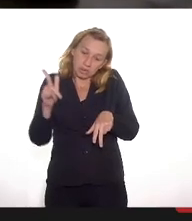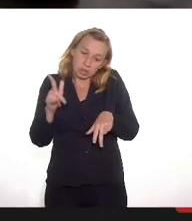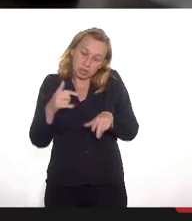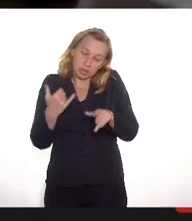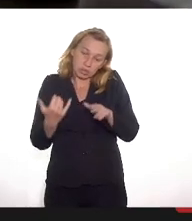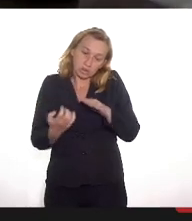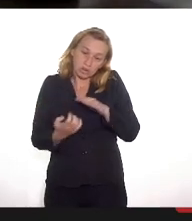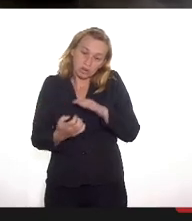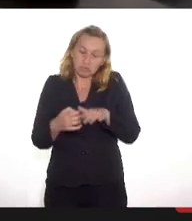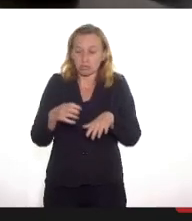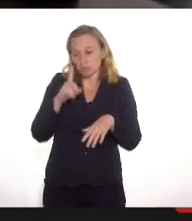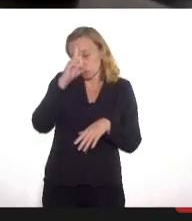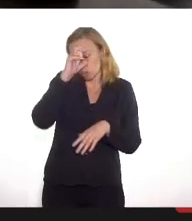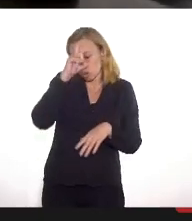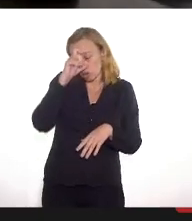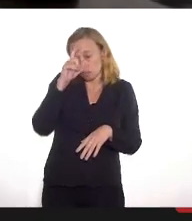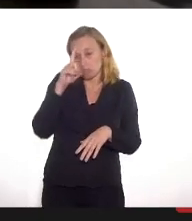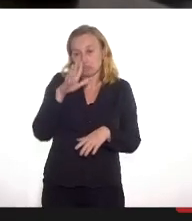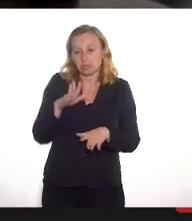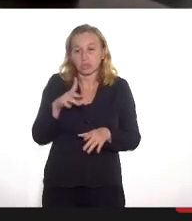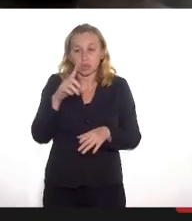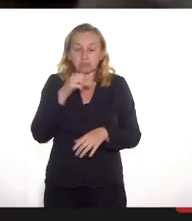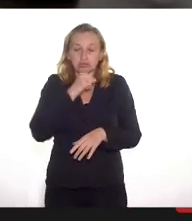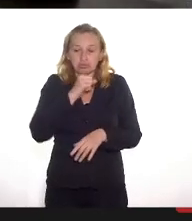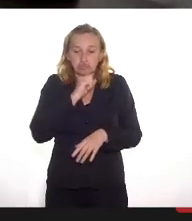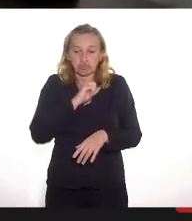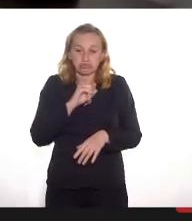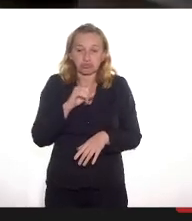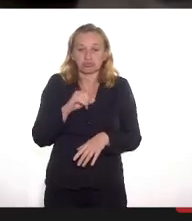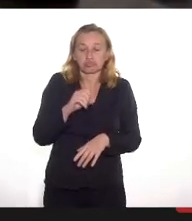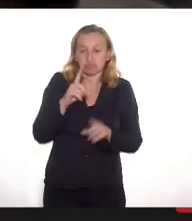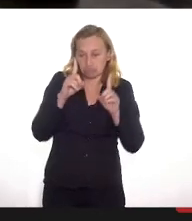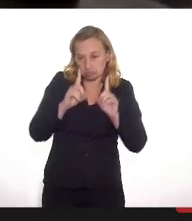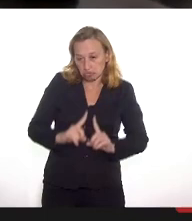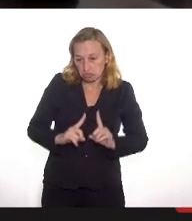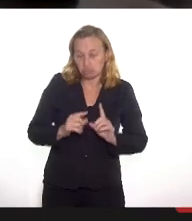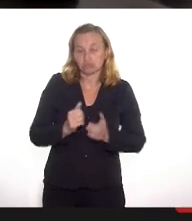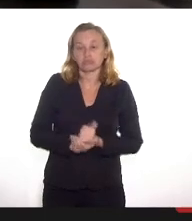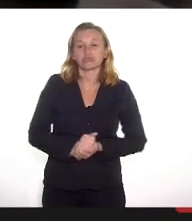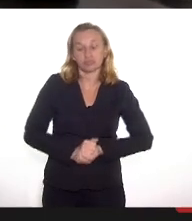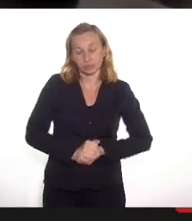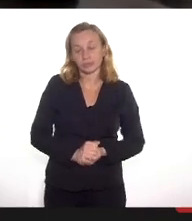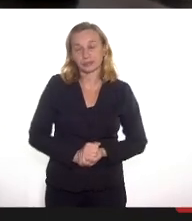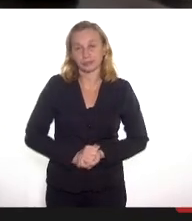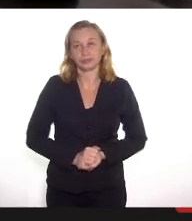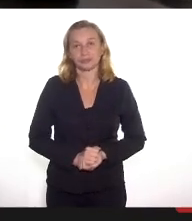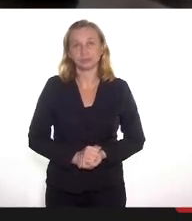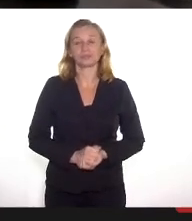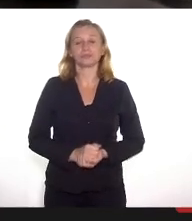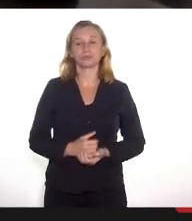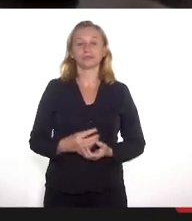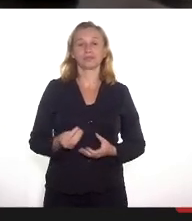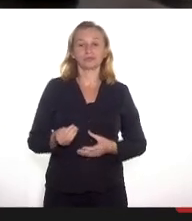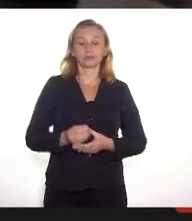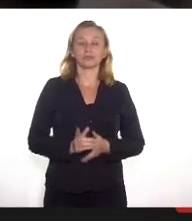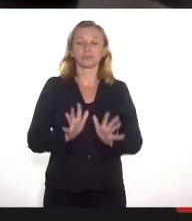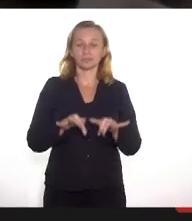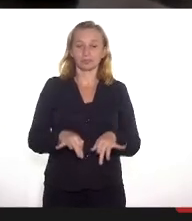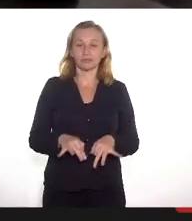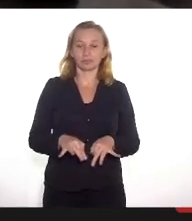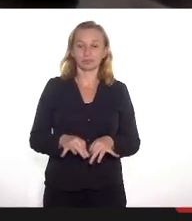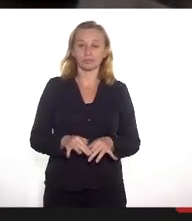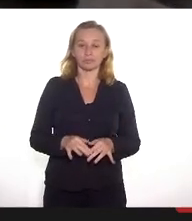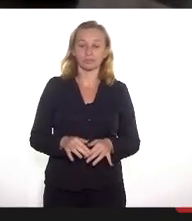sejam idosos ou estejam pessoas decente então aqui seguir nosso Até o busão das faixas